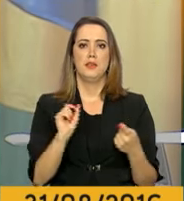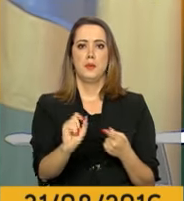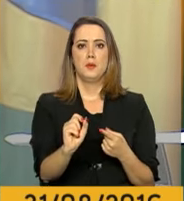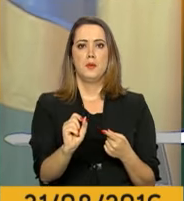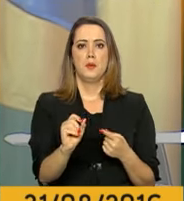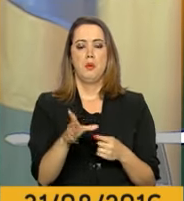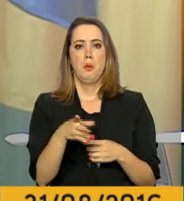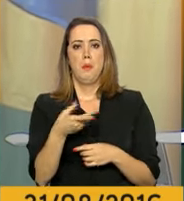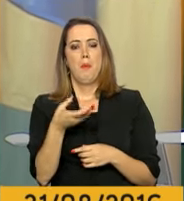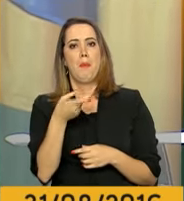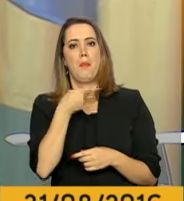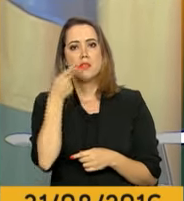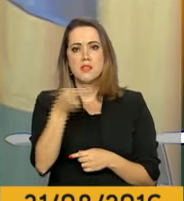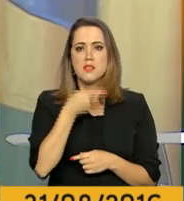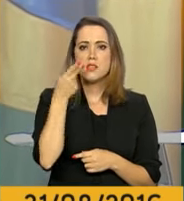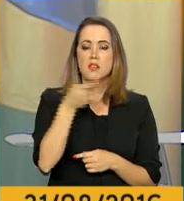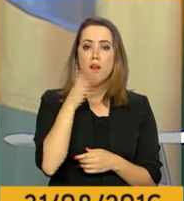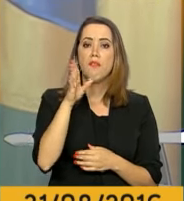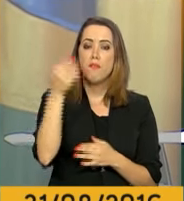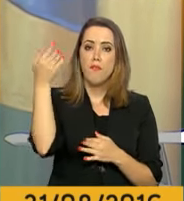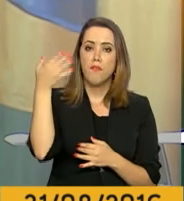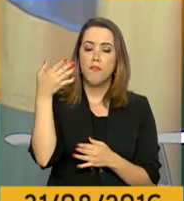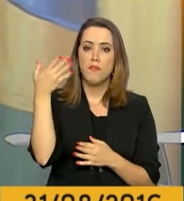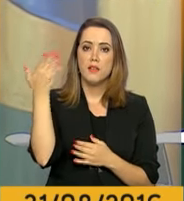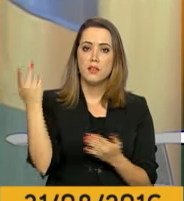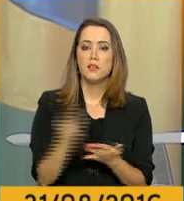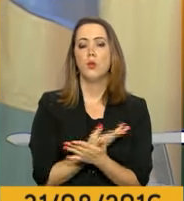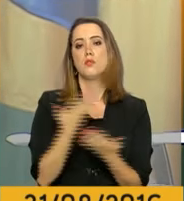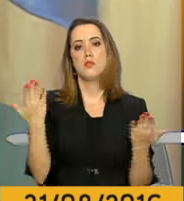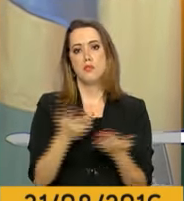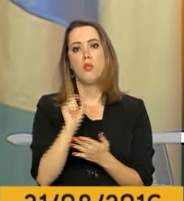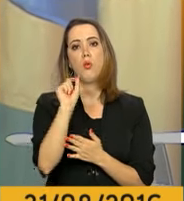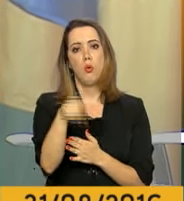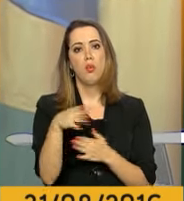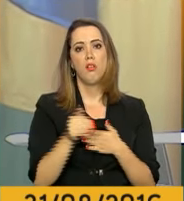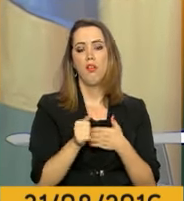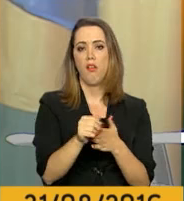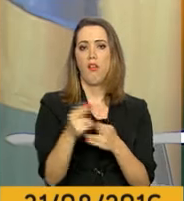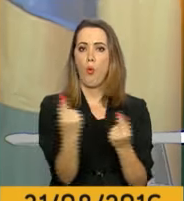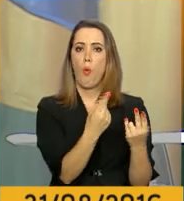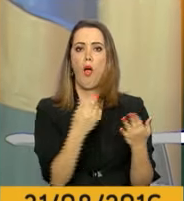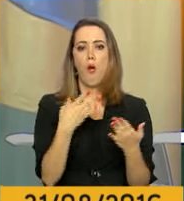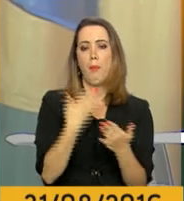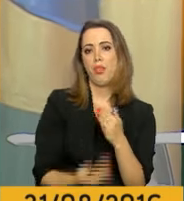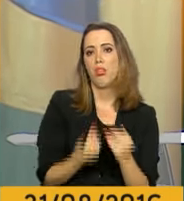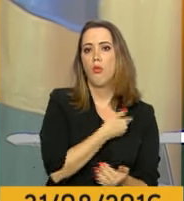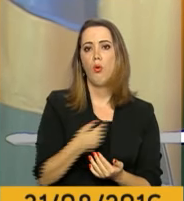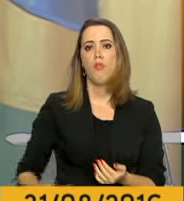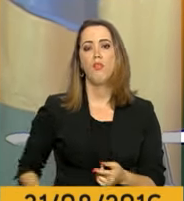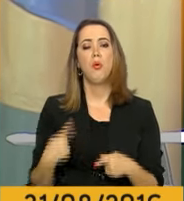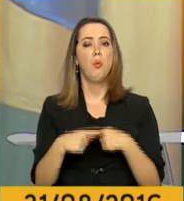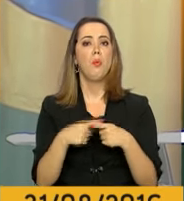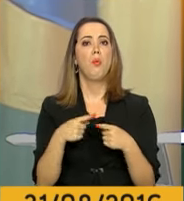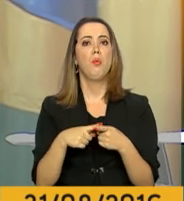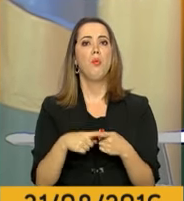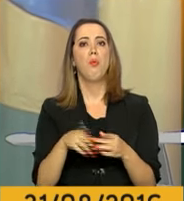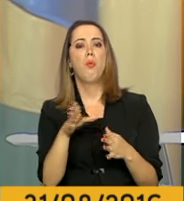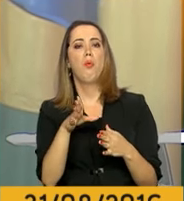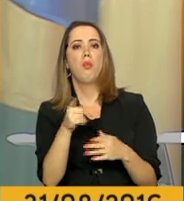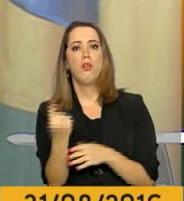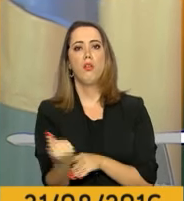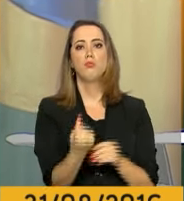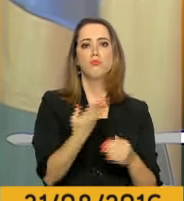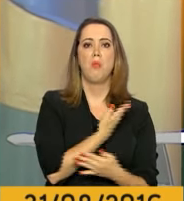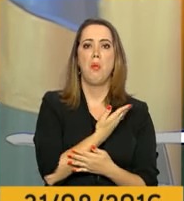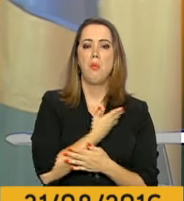o discurso que está sendo feito é nessa direção, exata e precisamente, que membros do governo resolveram, sem nenhuma